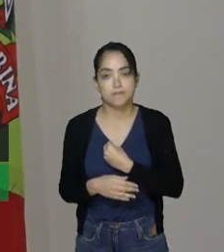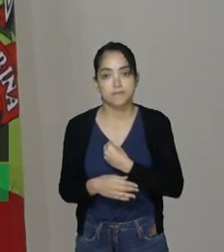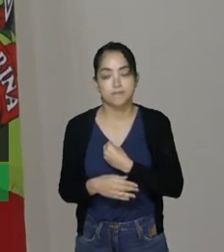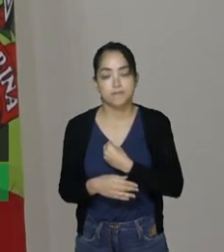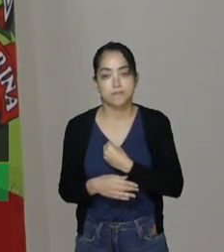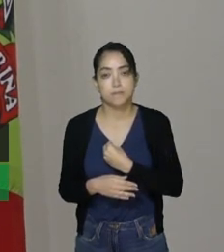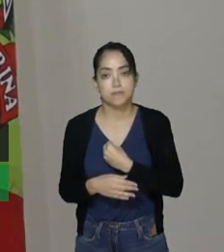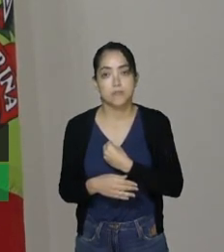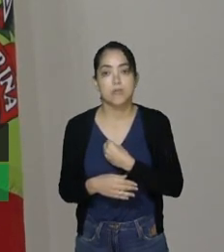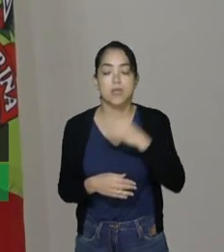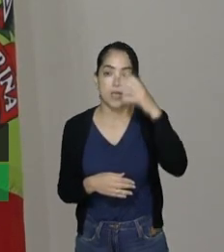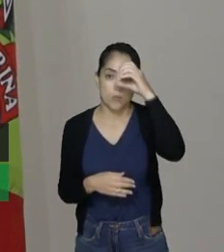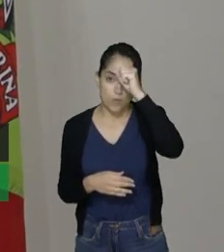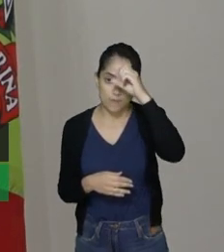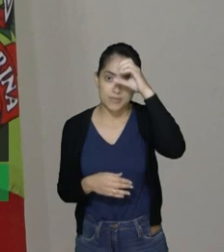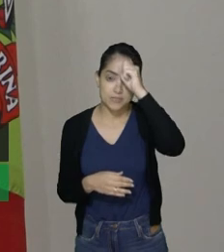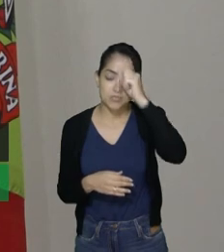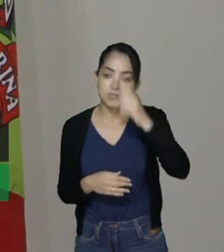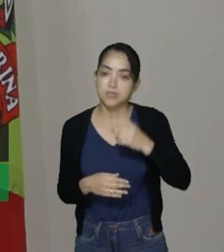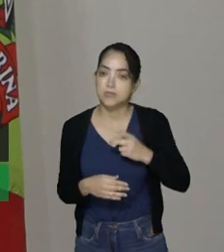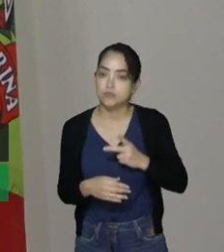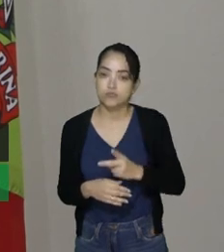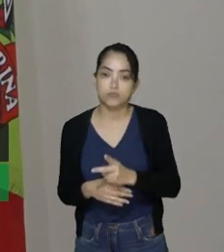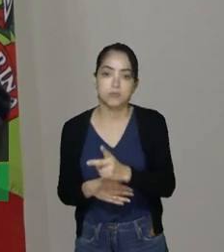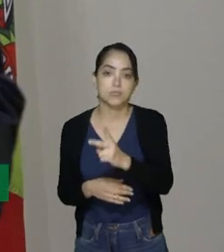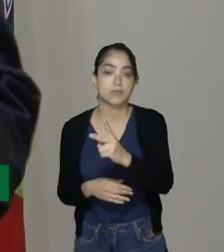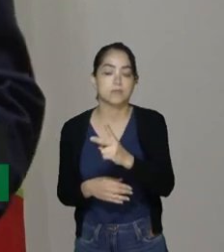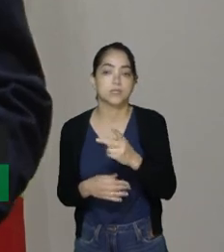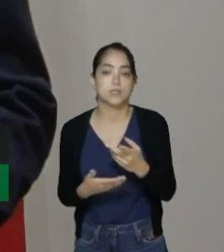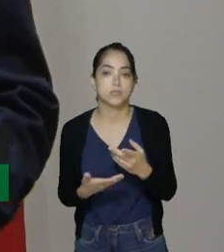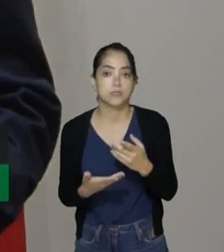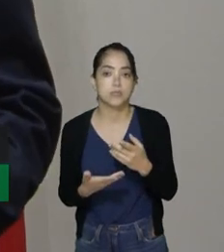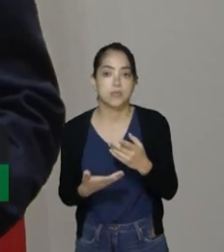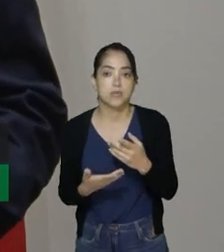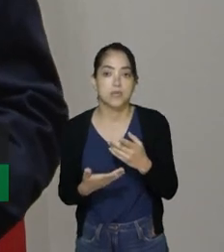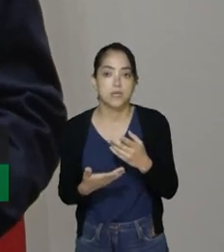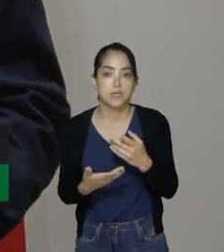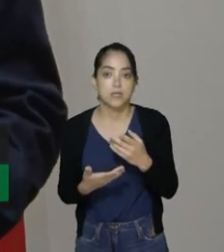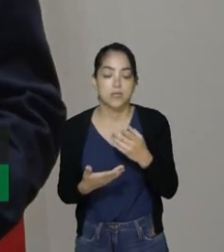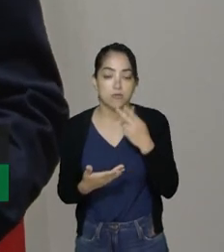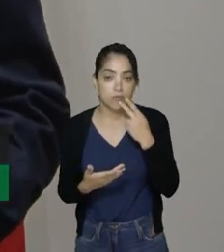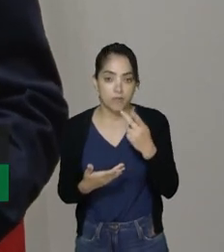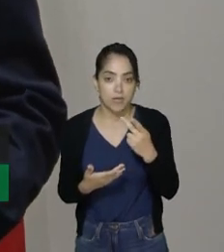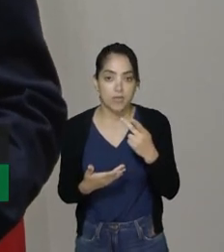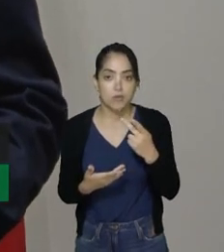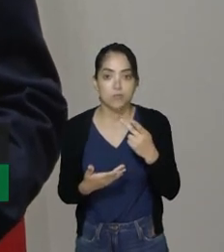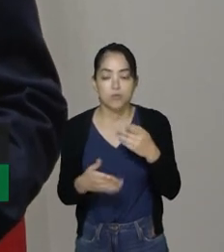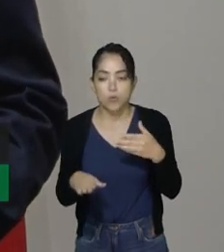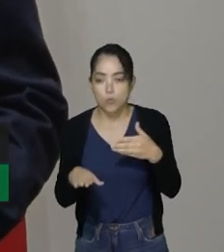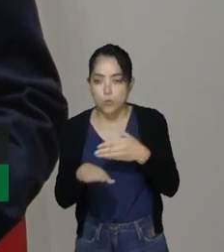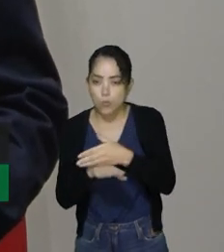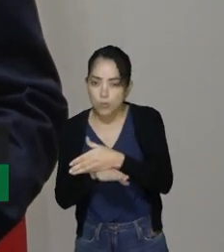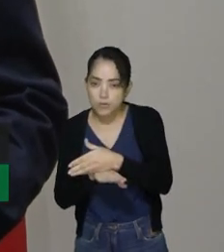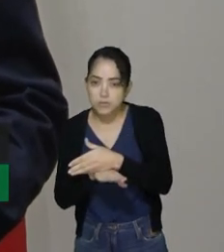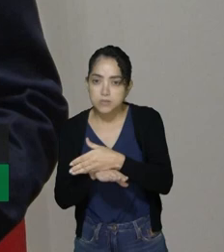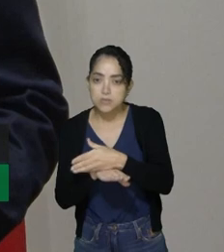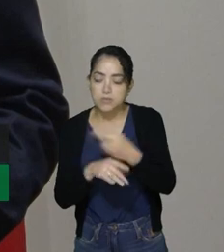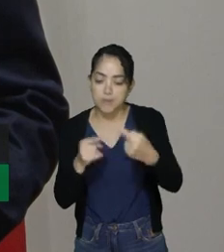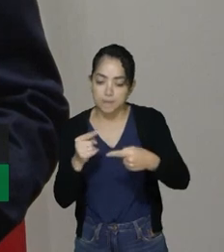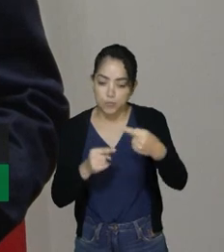é um aprendizado constante. Eu confesso para vocês, eu entrei na política não tão